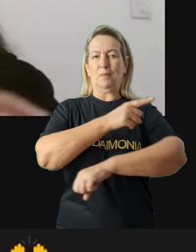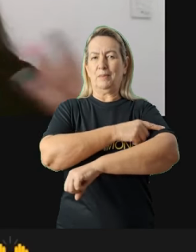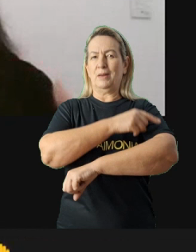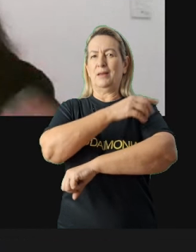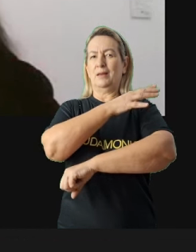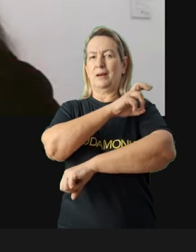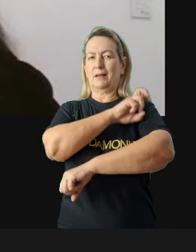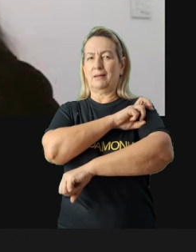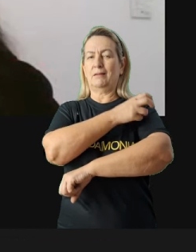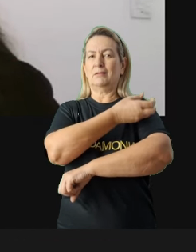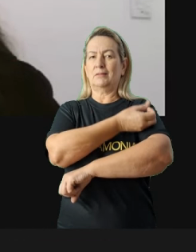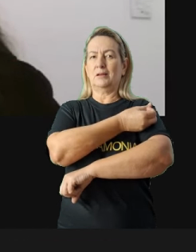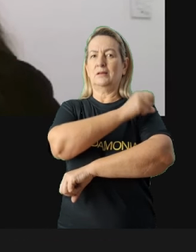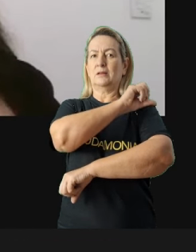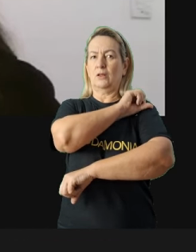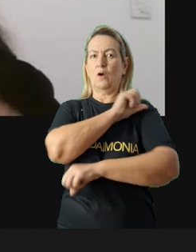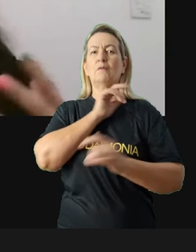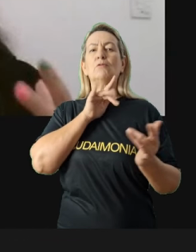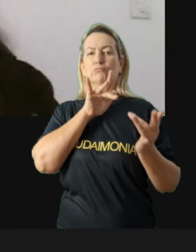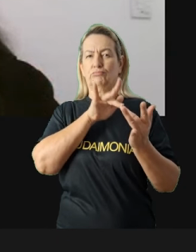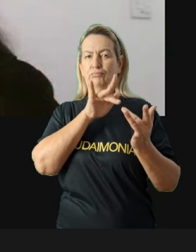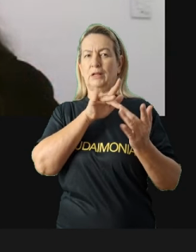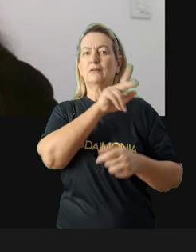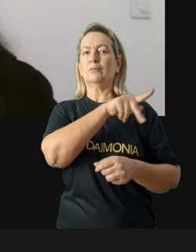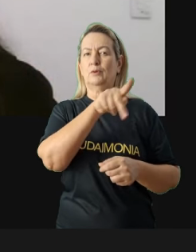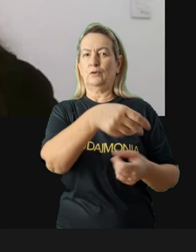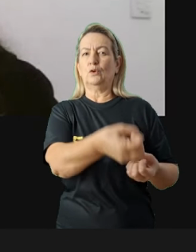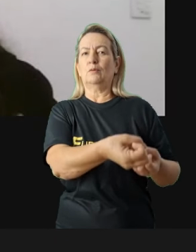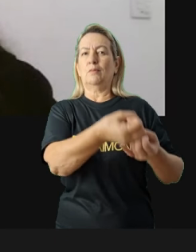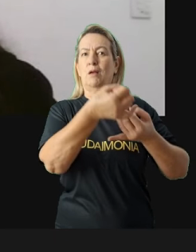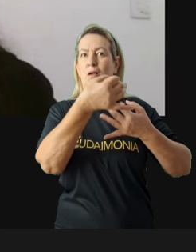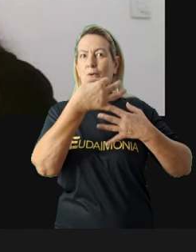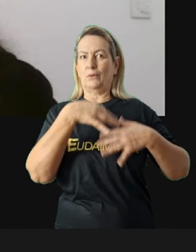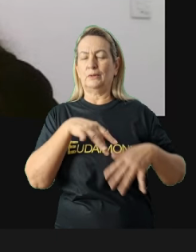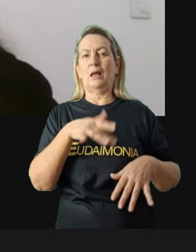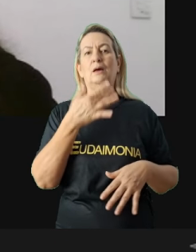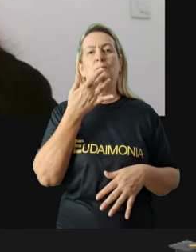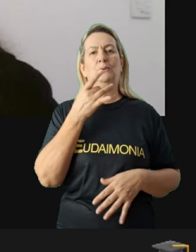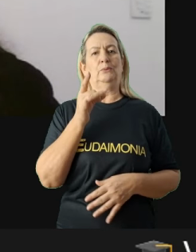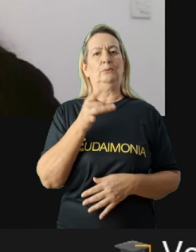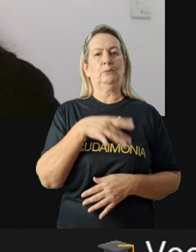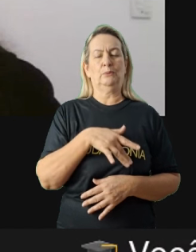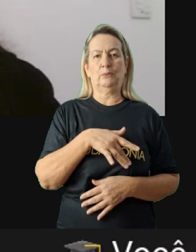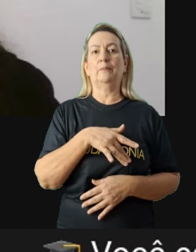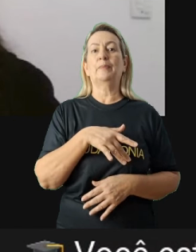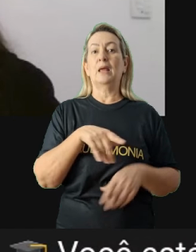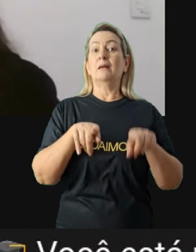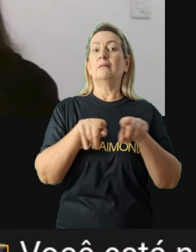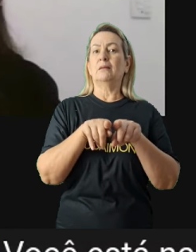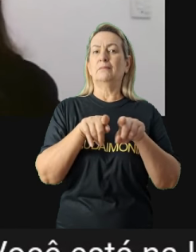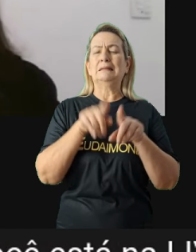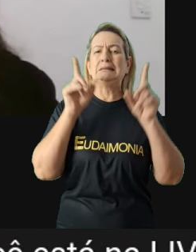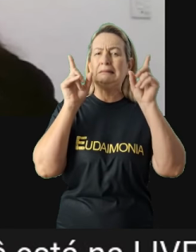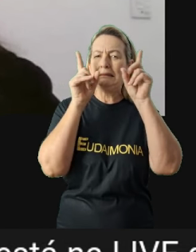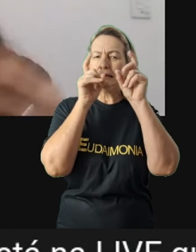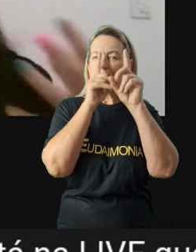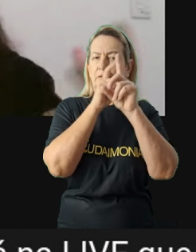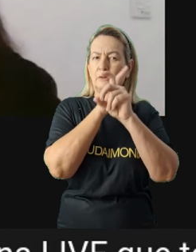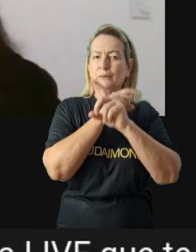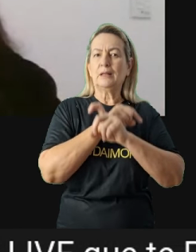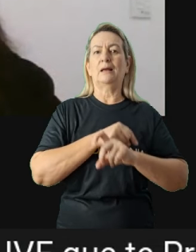eu sempre tenho contatos, pessoas que trabalham e relataram essas situações, desses alunos